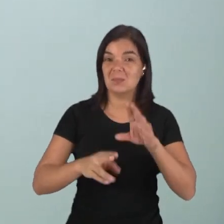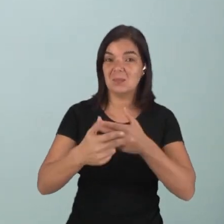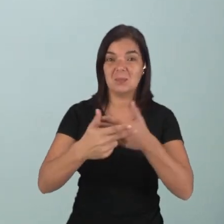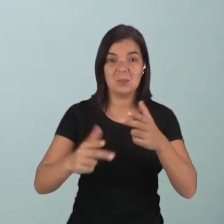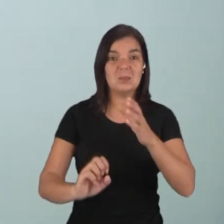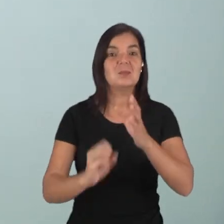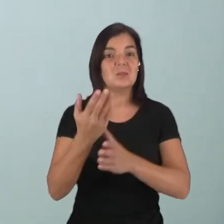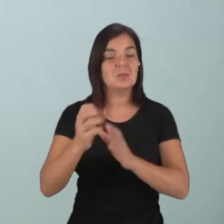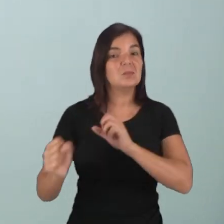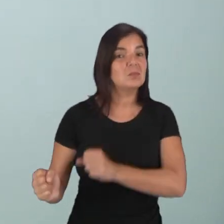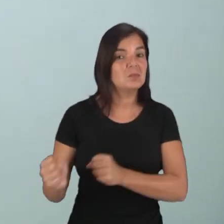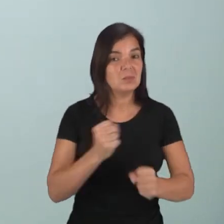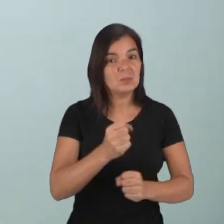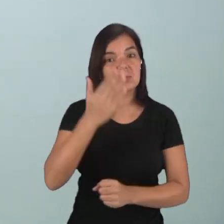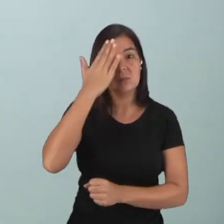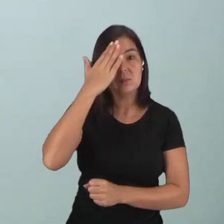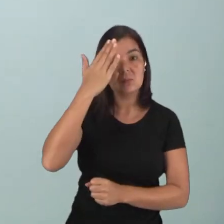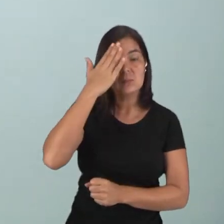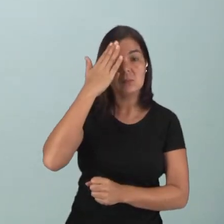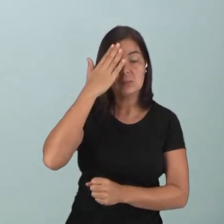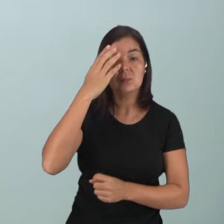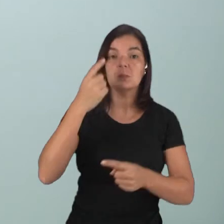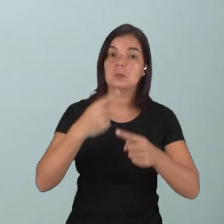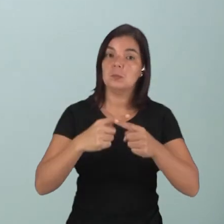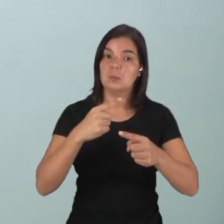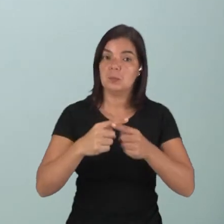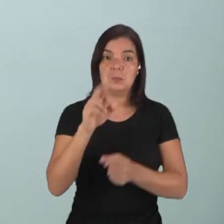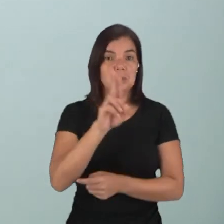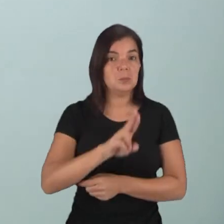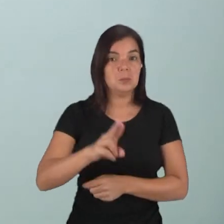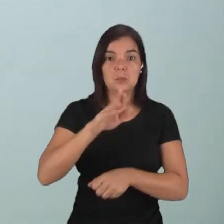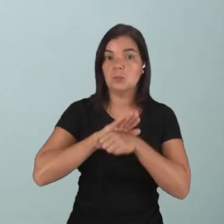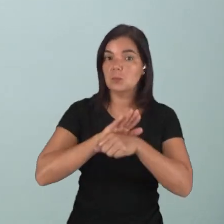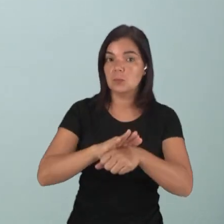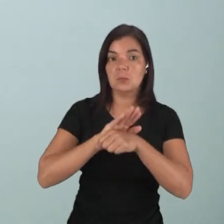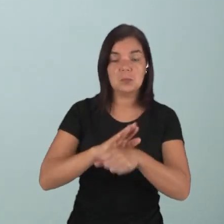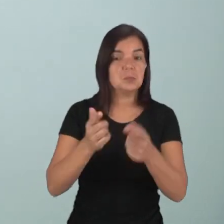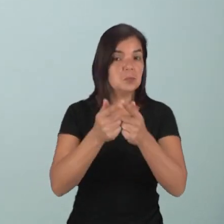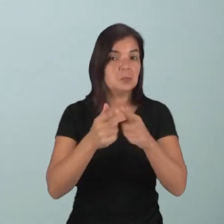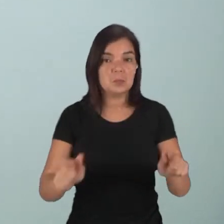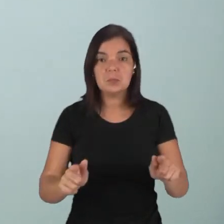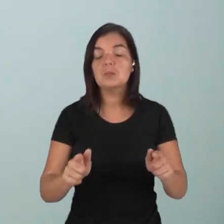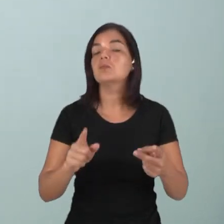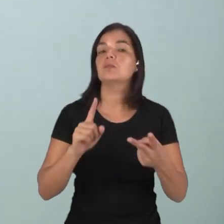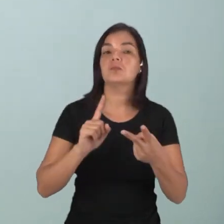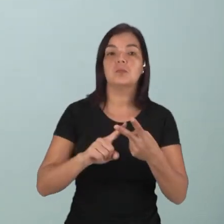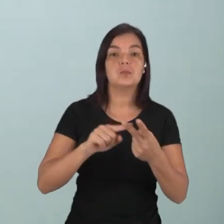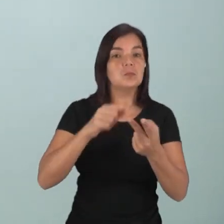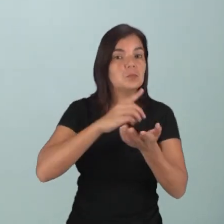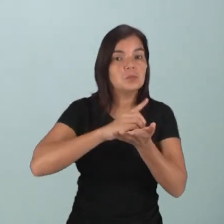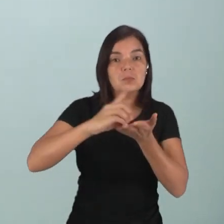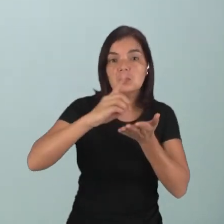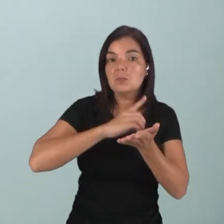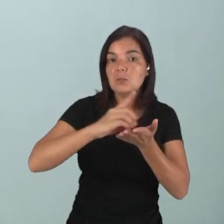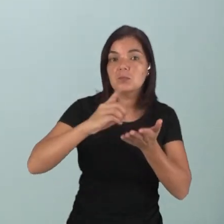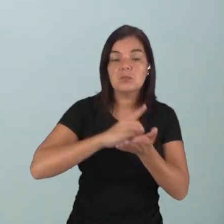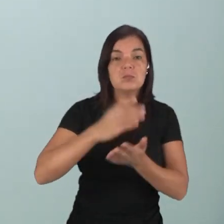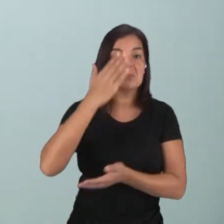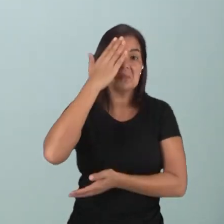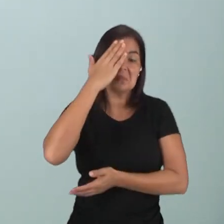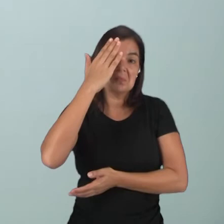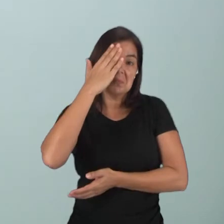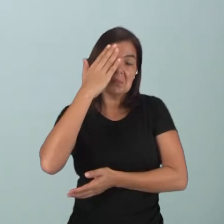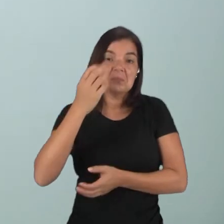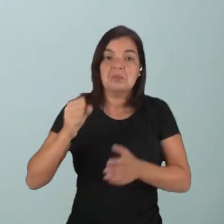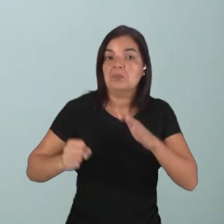é justamente forçar a interpretação, porque não usam ajuda de uma gramática, de um dicionário, interpreta